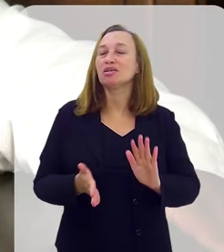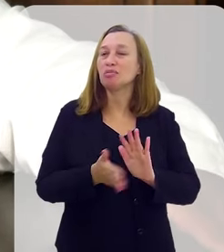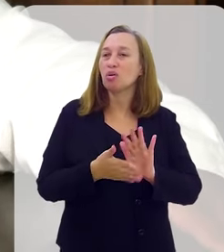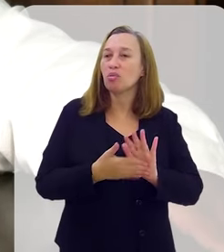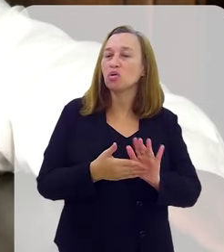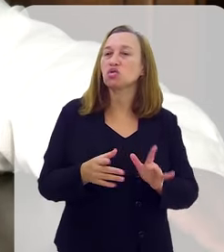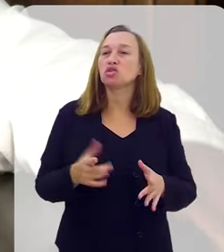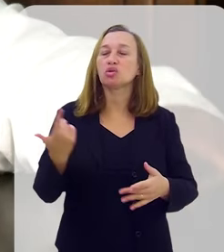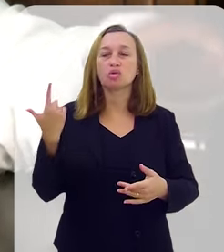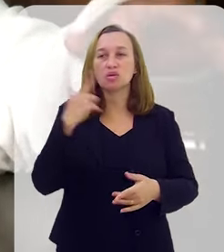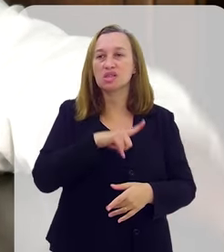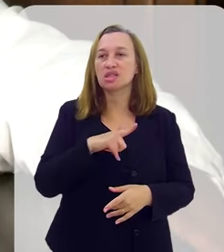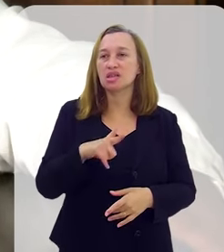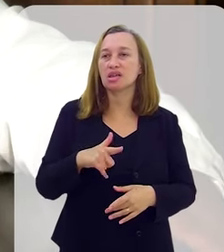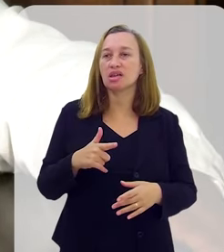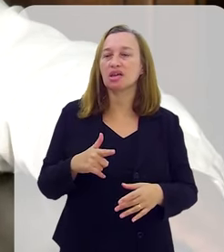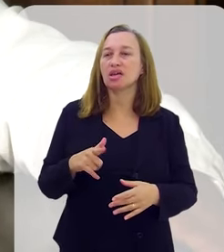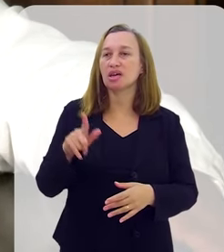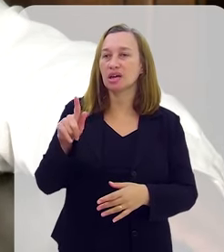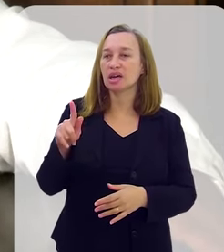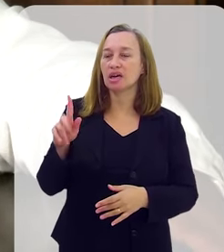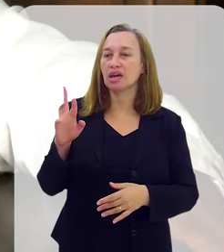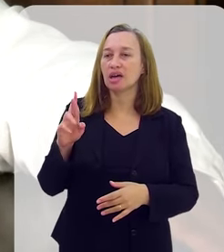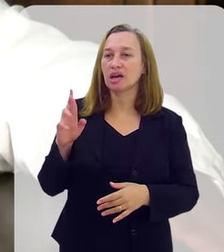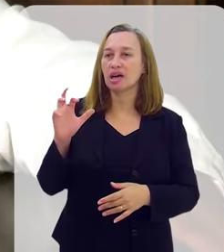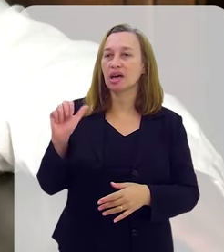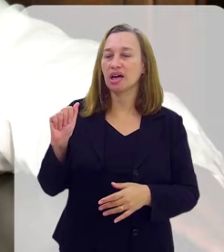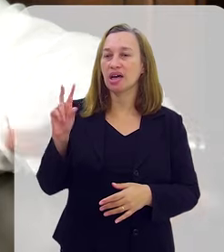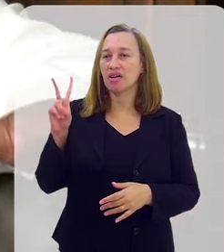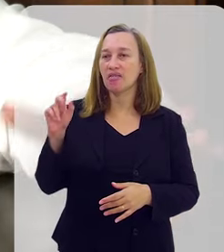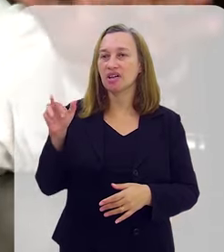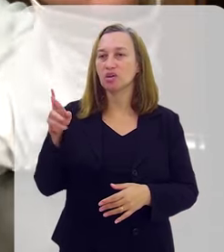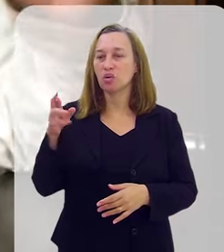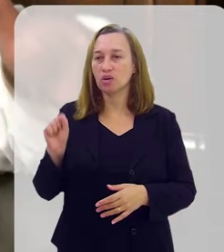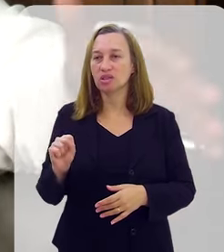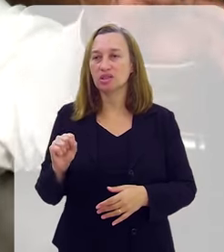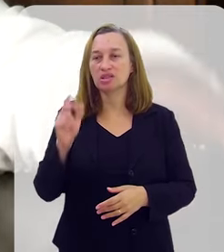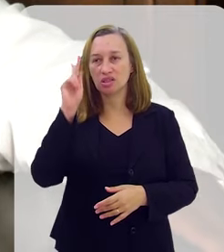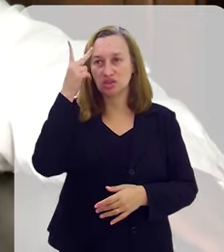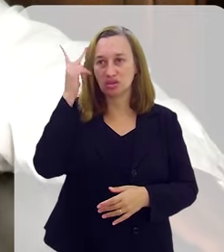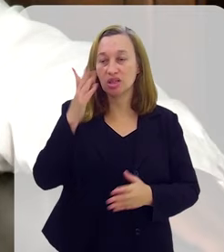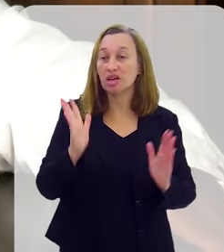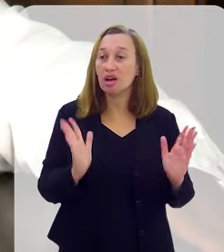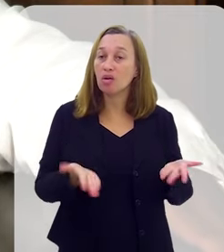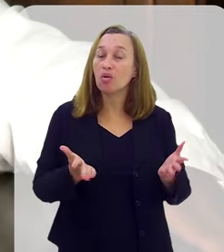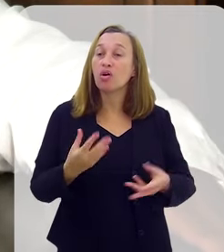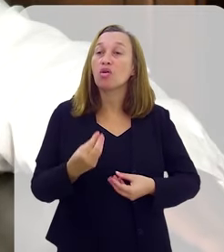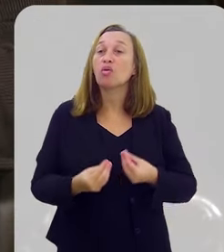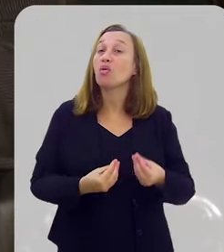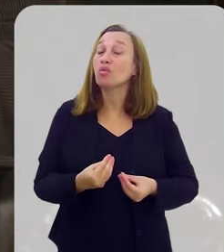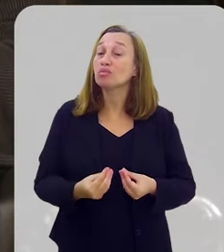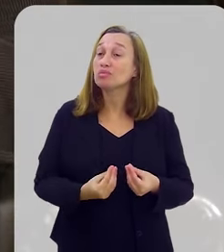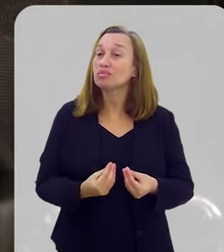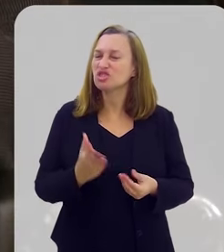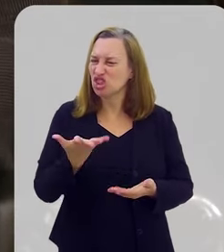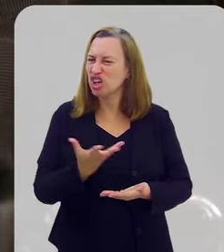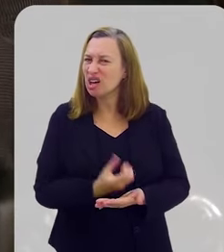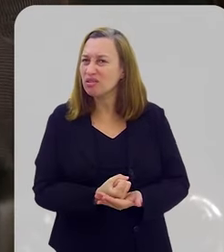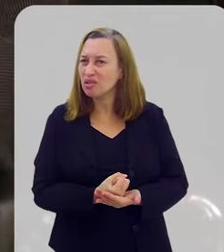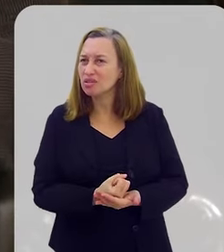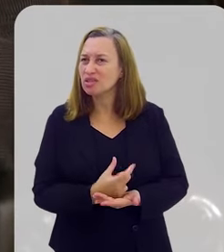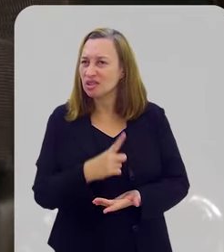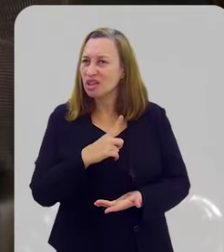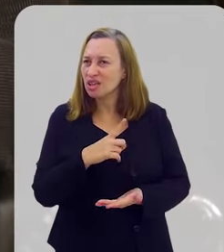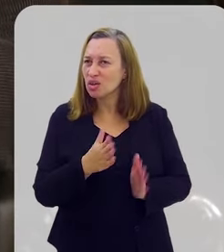os propósitos e aí eu cheguei na Central Gospel através desse caminho, dessa história. E aí agora começa, já